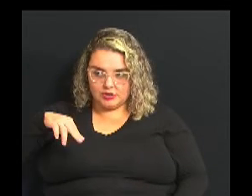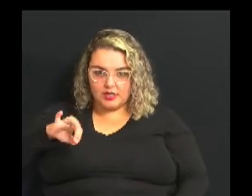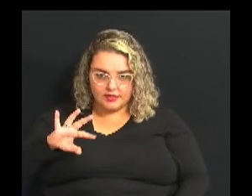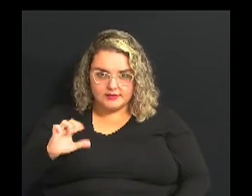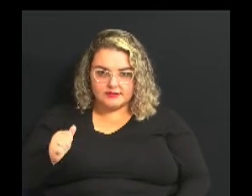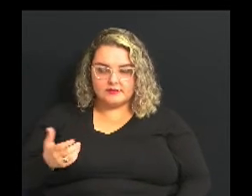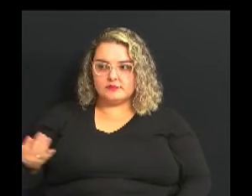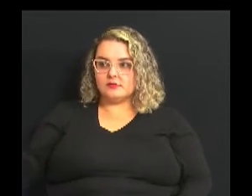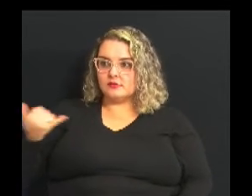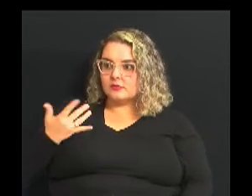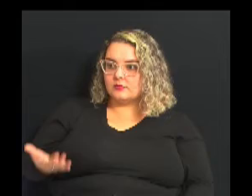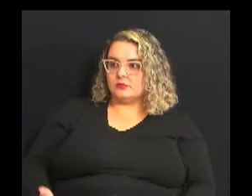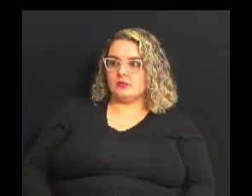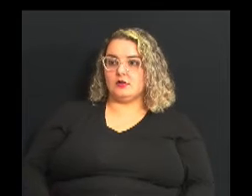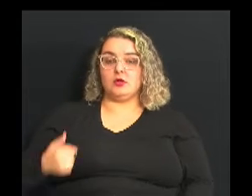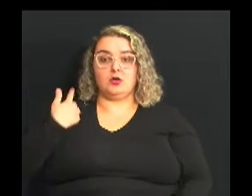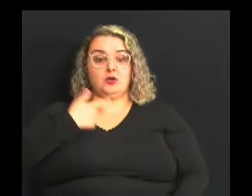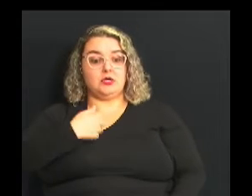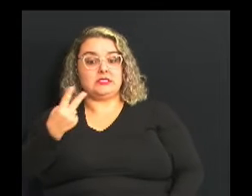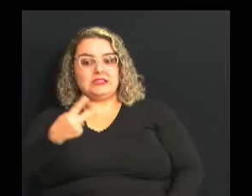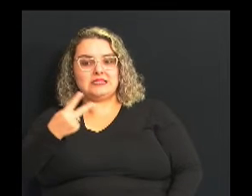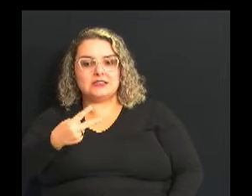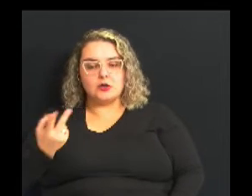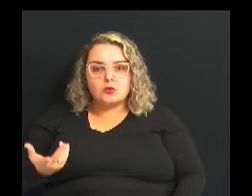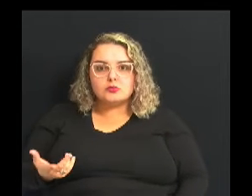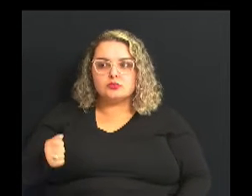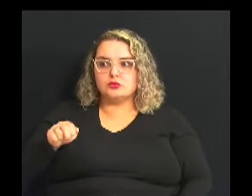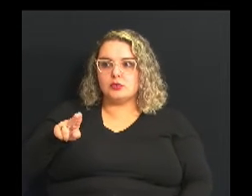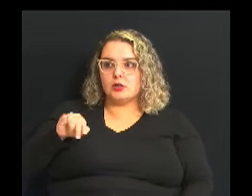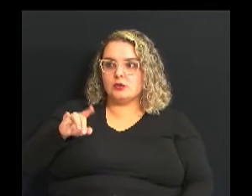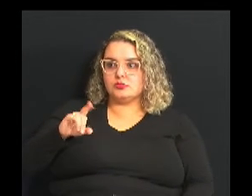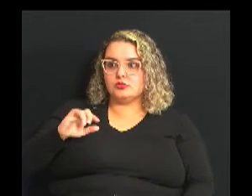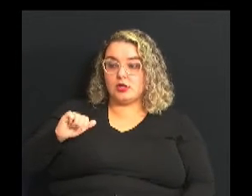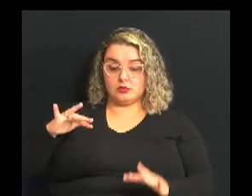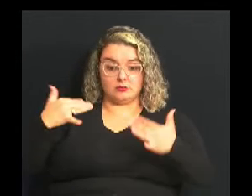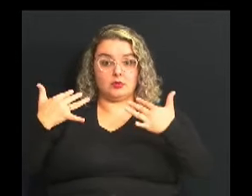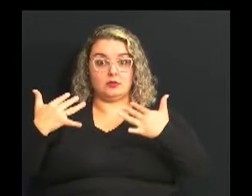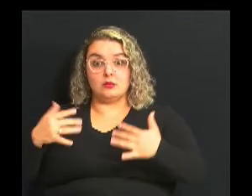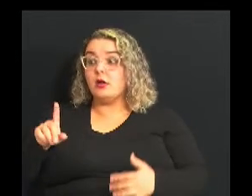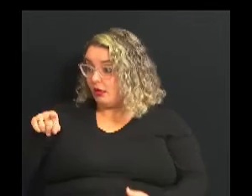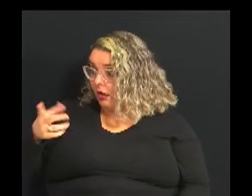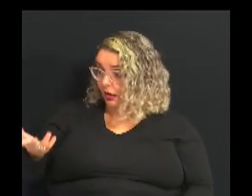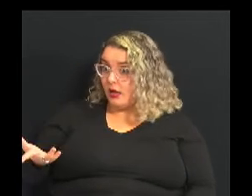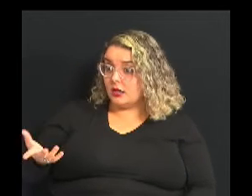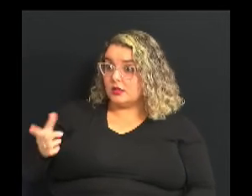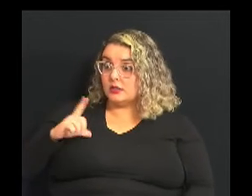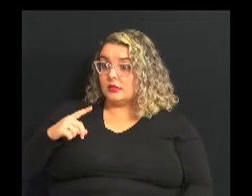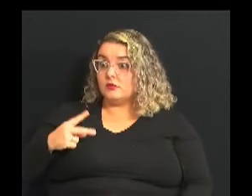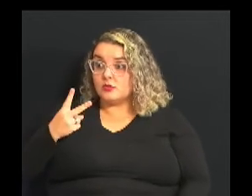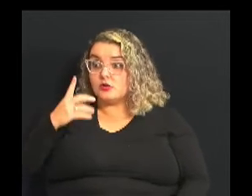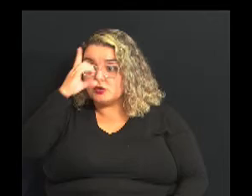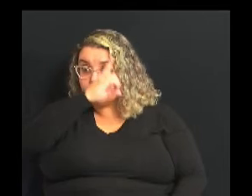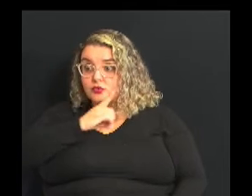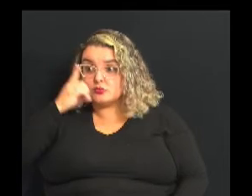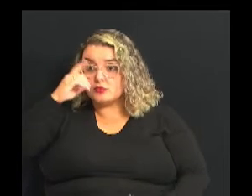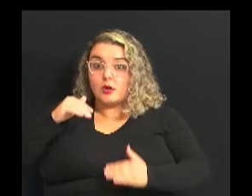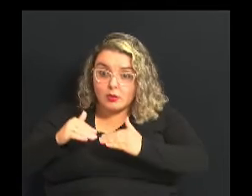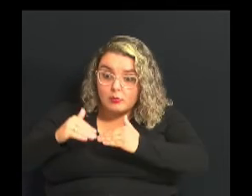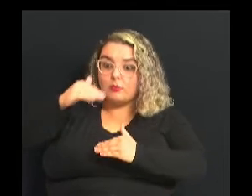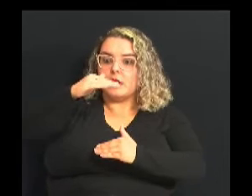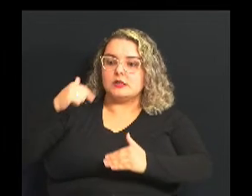nós estávamos em segundo lugar na audiência. Nós ficamos super entusiasmados. Ele falou, não, inclusive teve 2 domingos que vocês passaram a